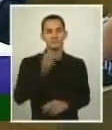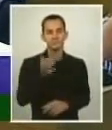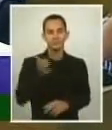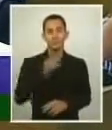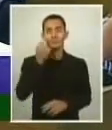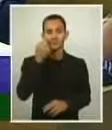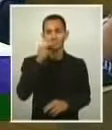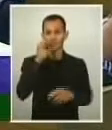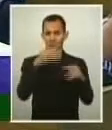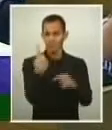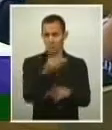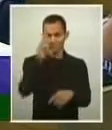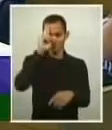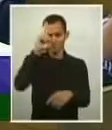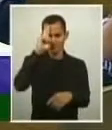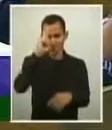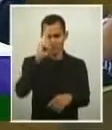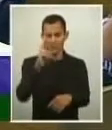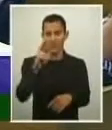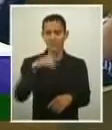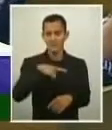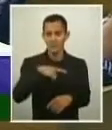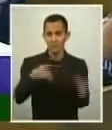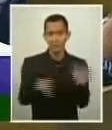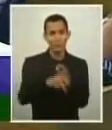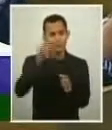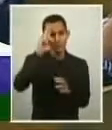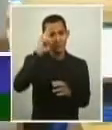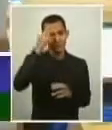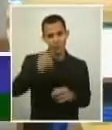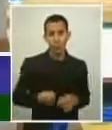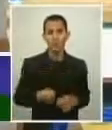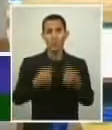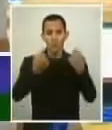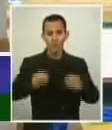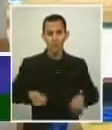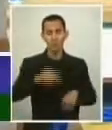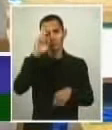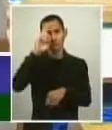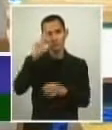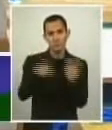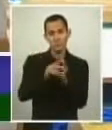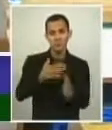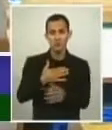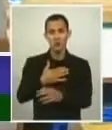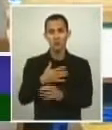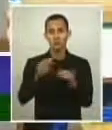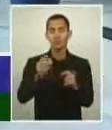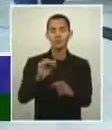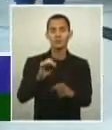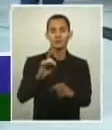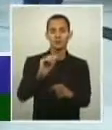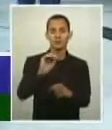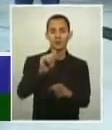e como todos somos proprietários de uma forma pelo menos de propriedade o próprio corpo todos somos cidadãos